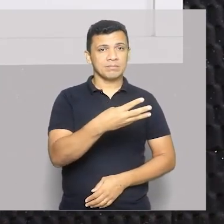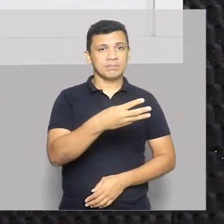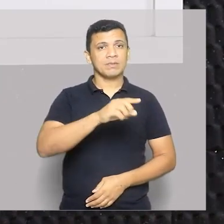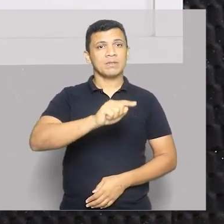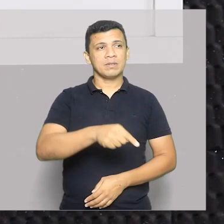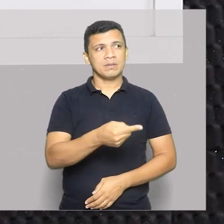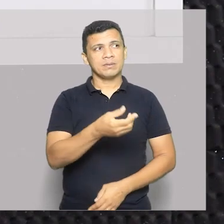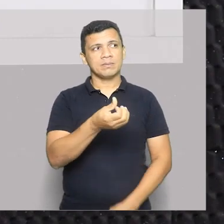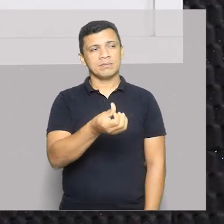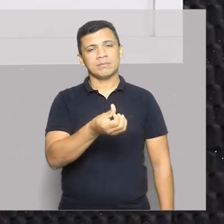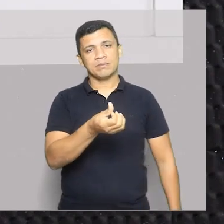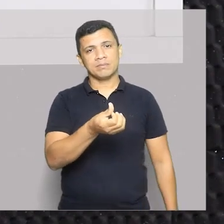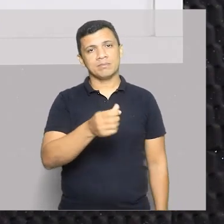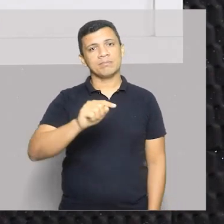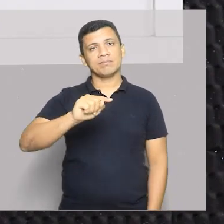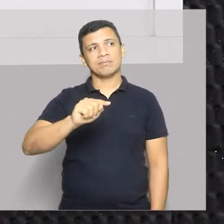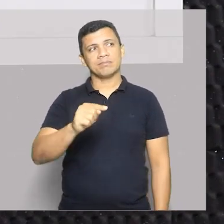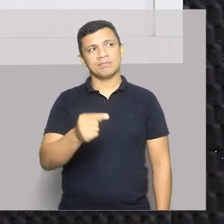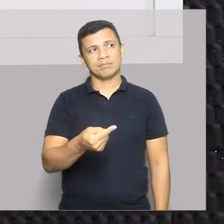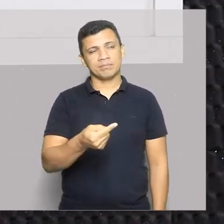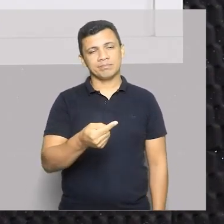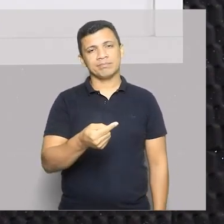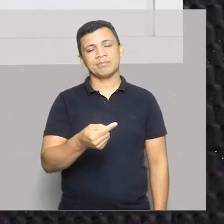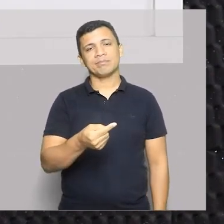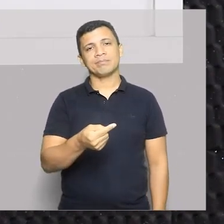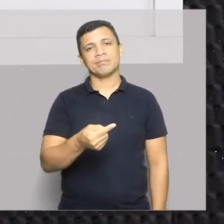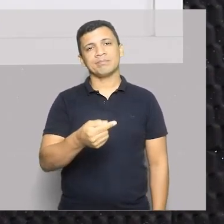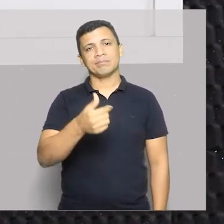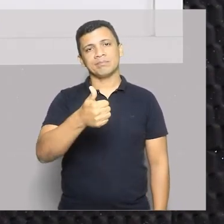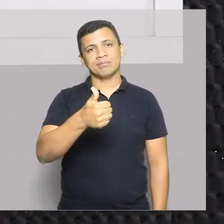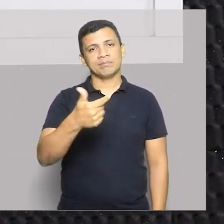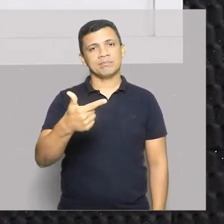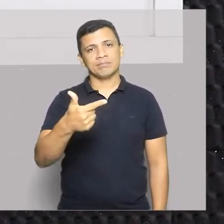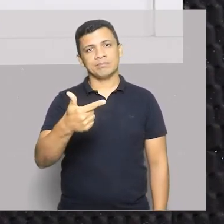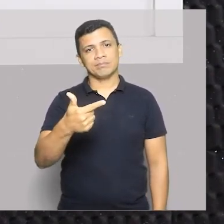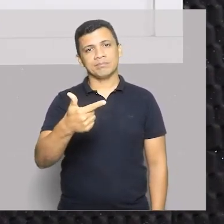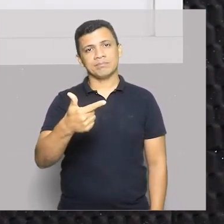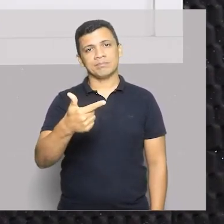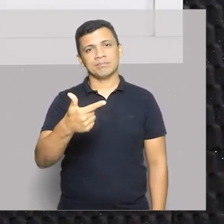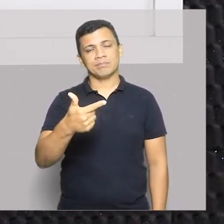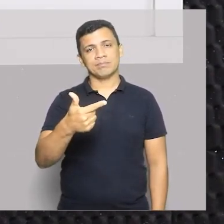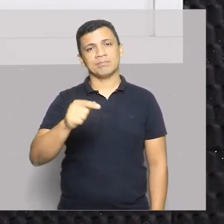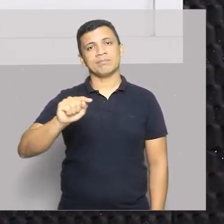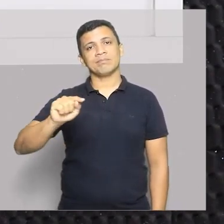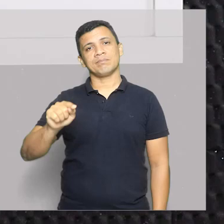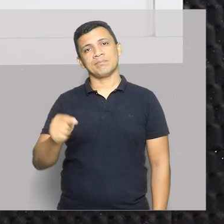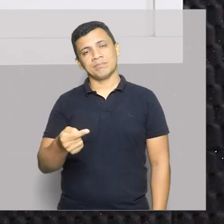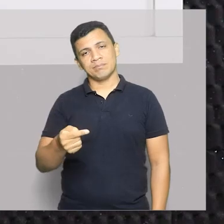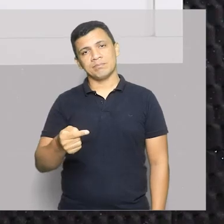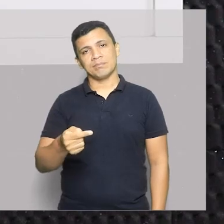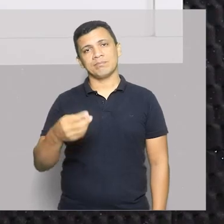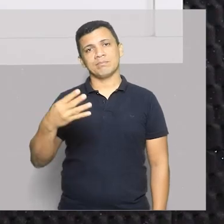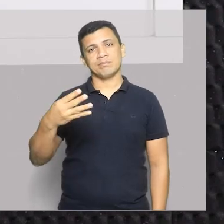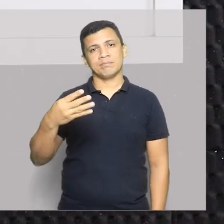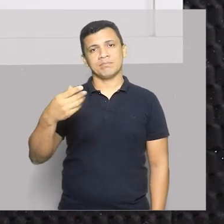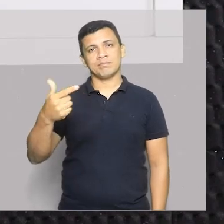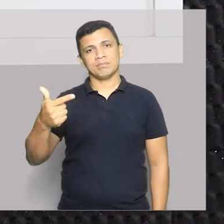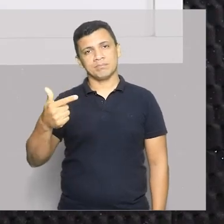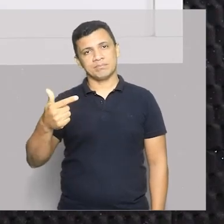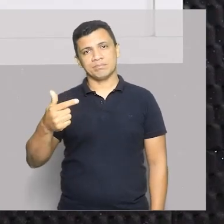por 6, 6 passou por 12, 12 passou por